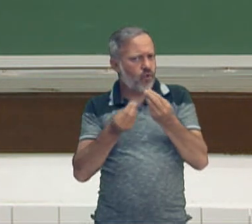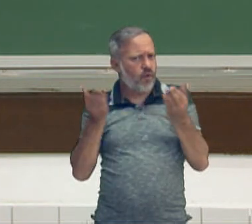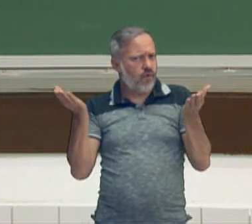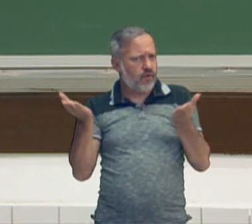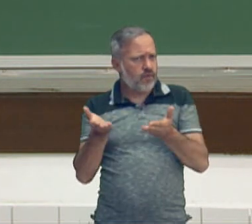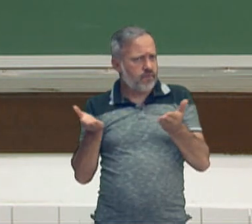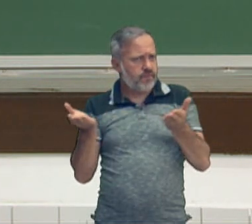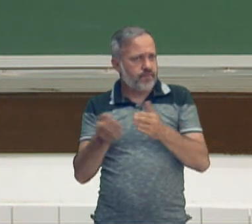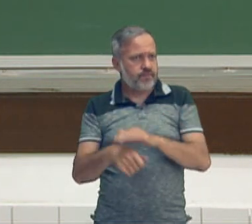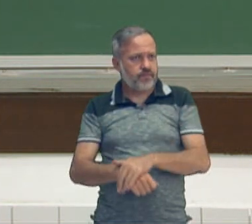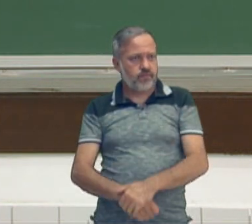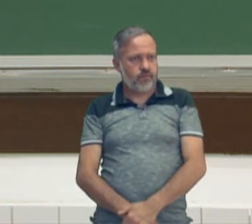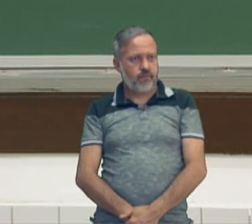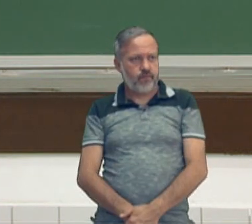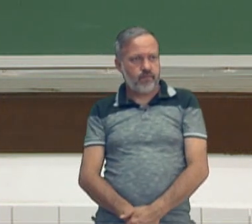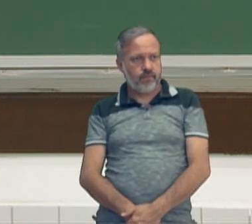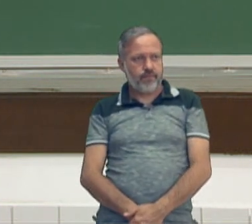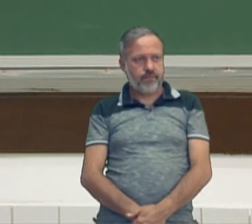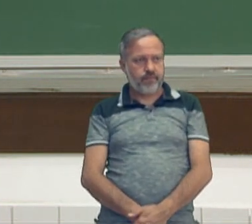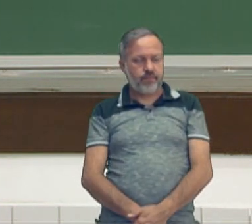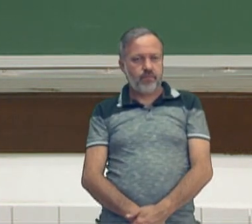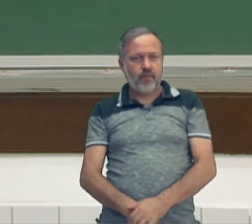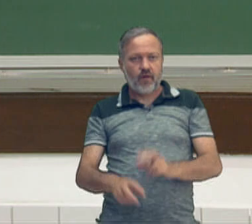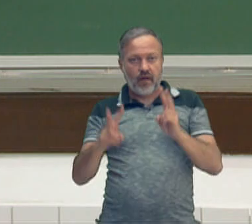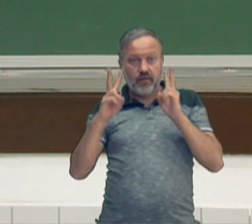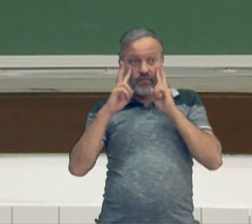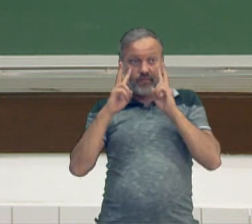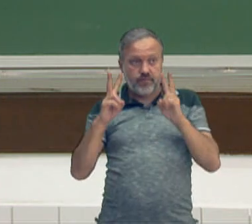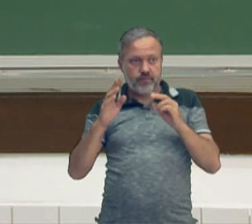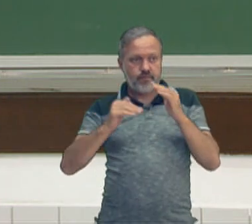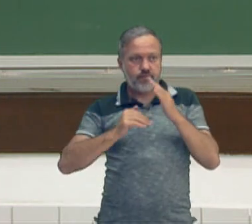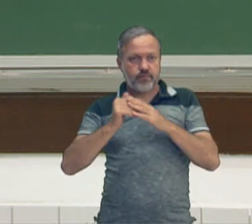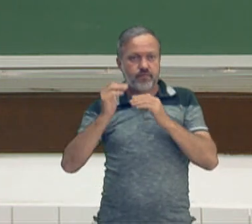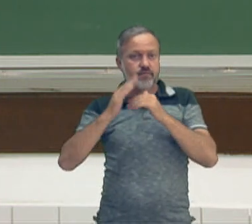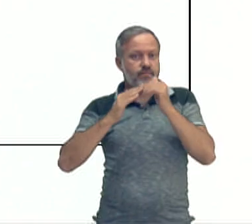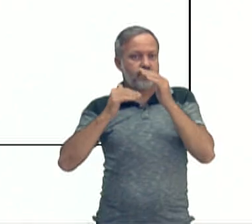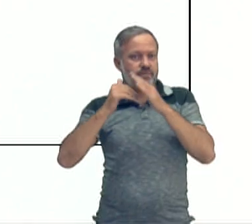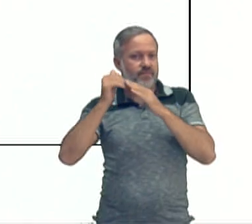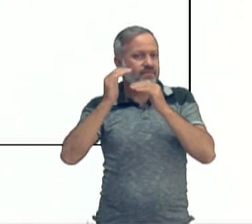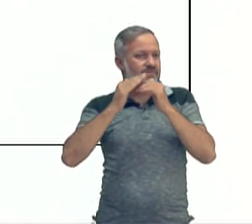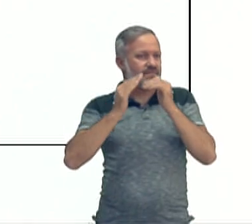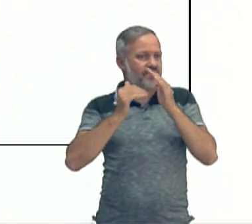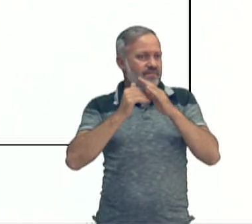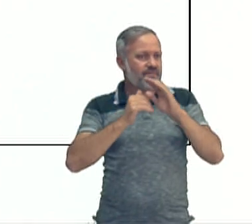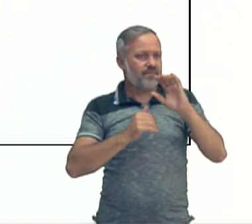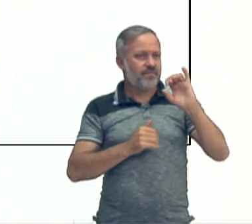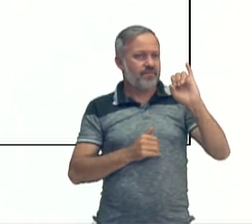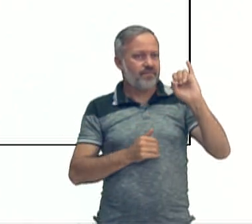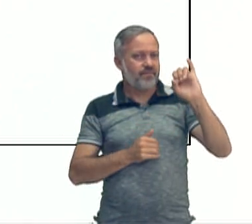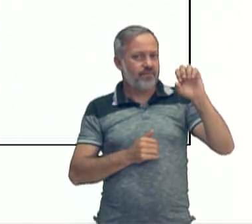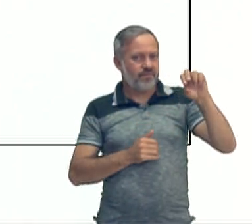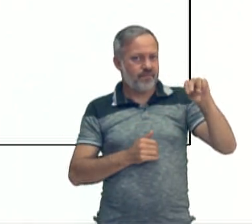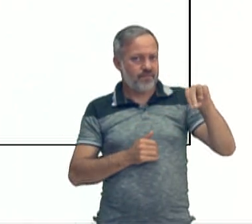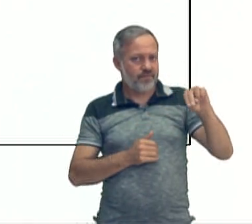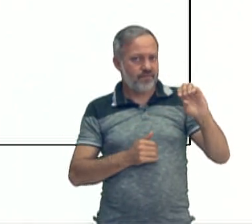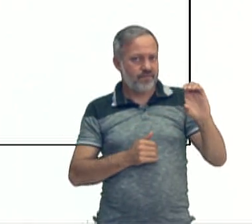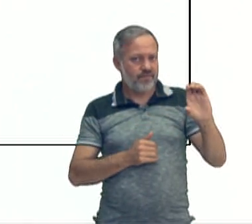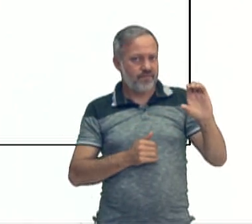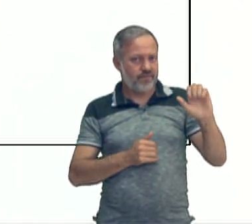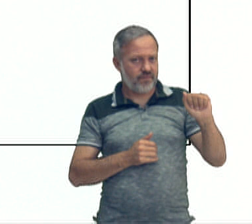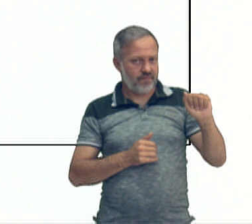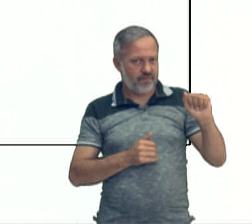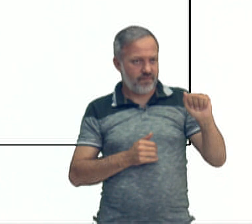estão, né? Veja a arquitetura, por exemplo, aqui, ó, Inca. Conhece essa região? Machu Picchu,